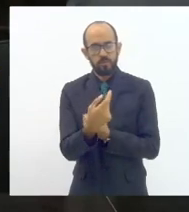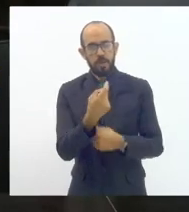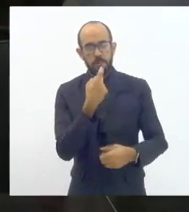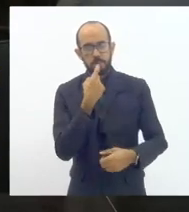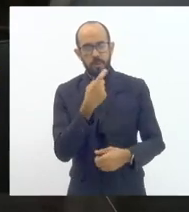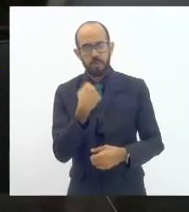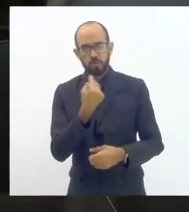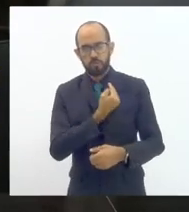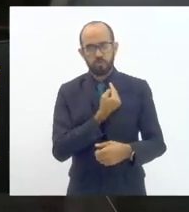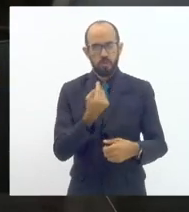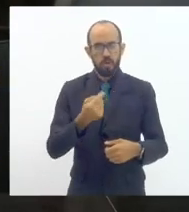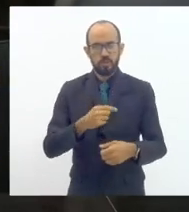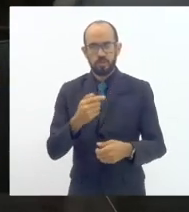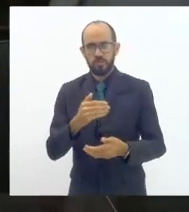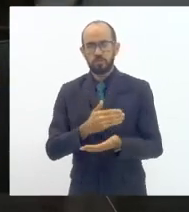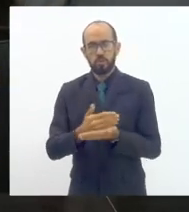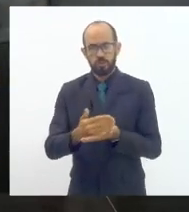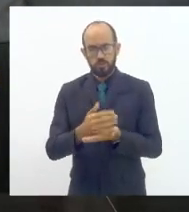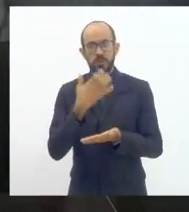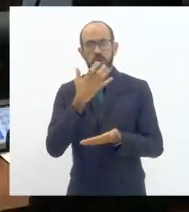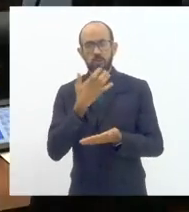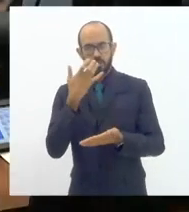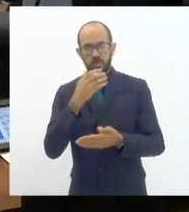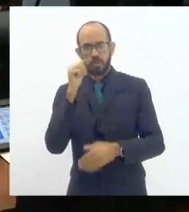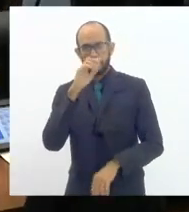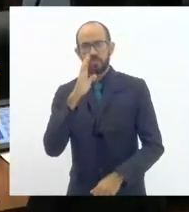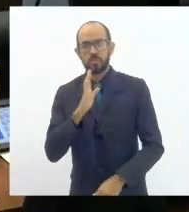e vamos à execução do hino nacional.